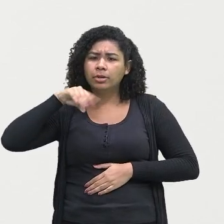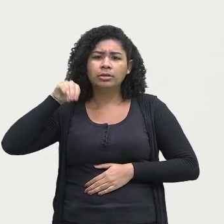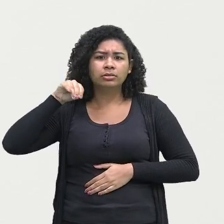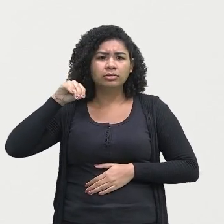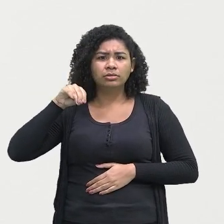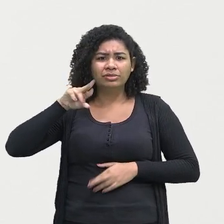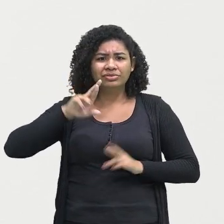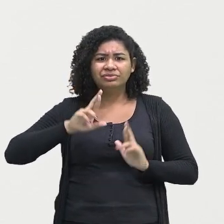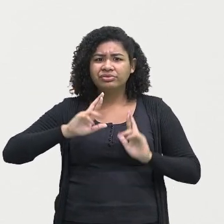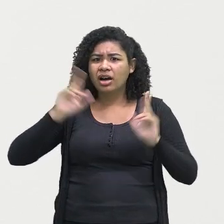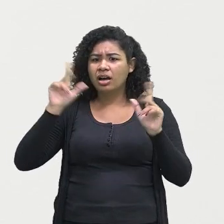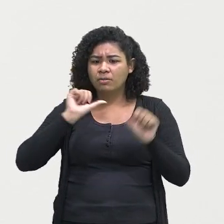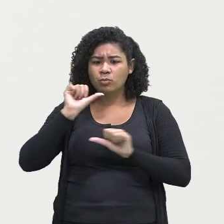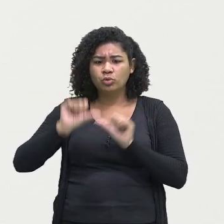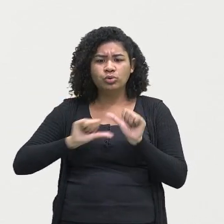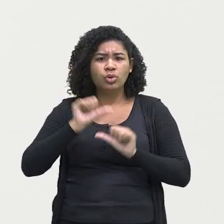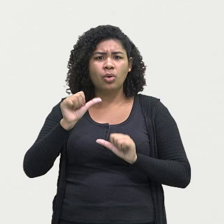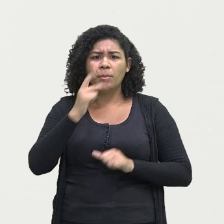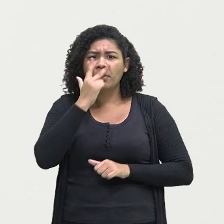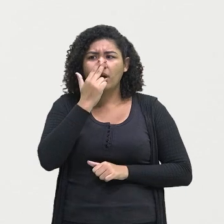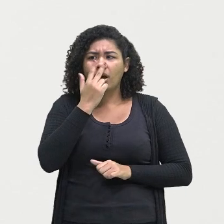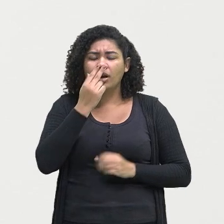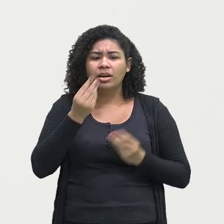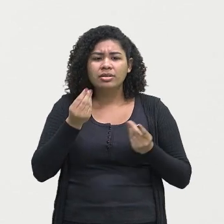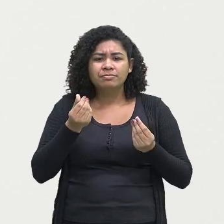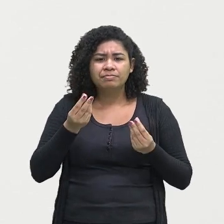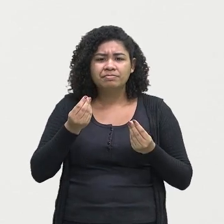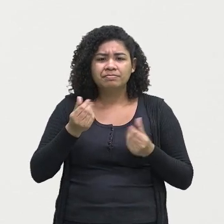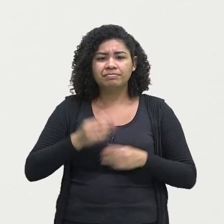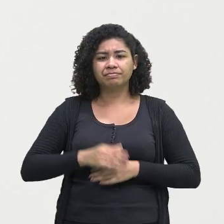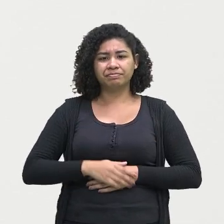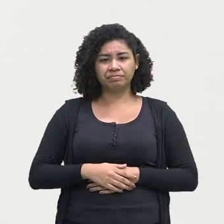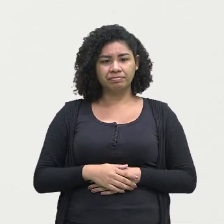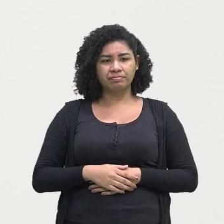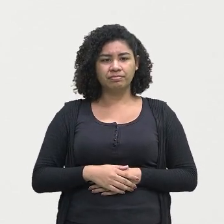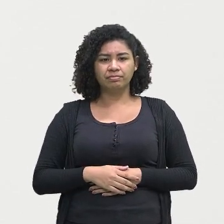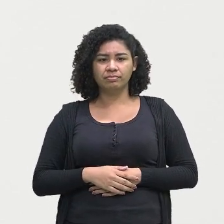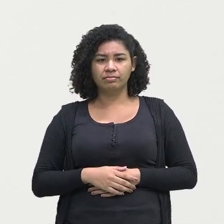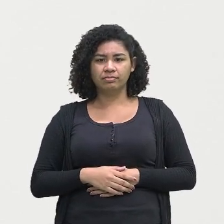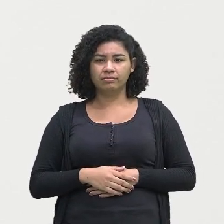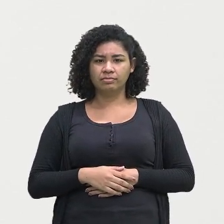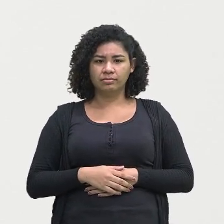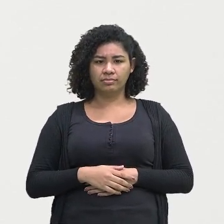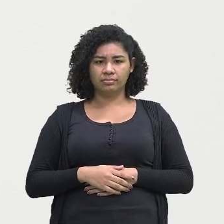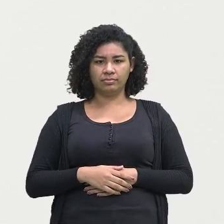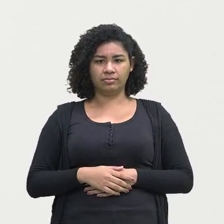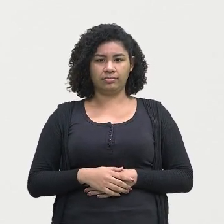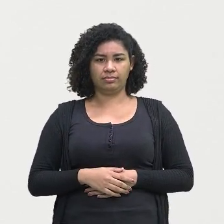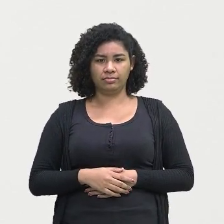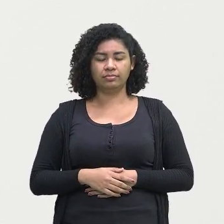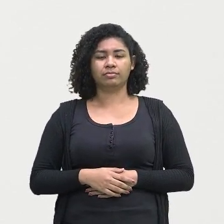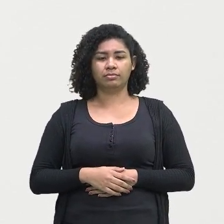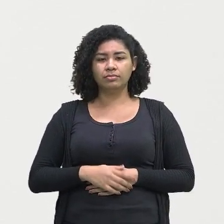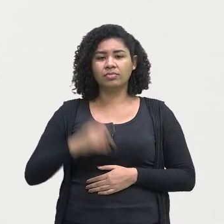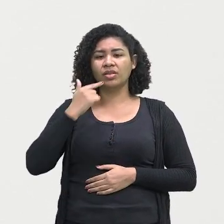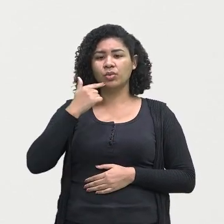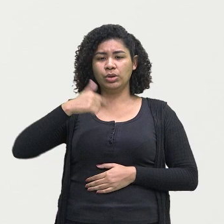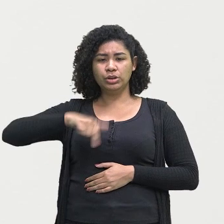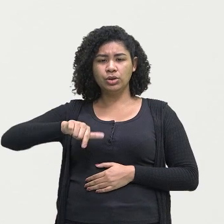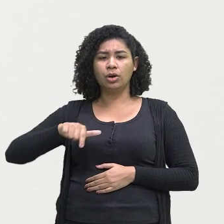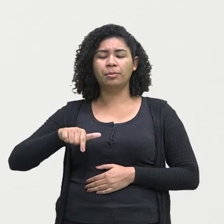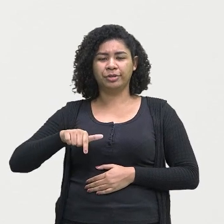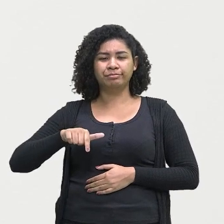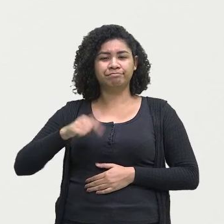e foi substituído pelo que soa com sotaque britânico